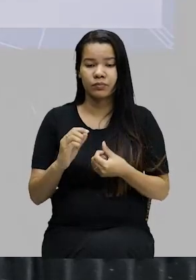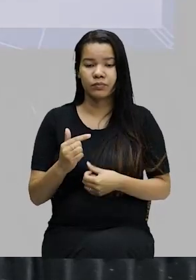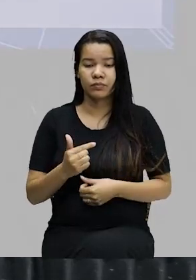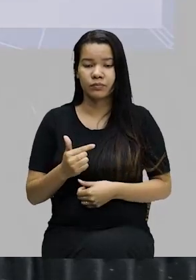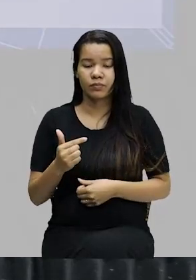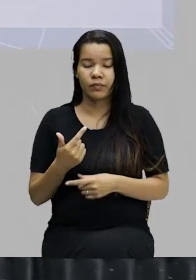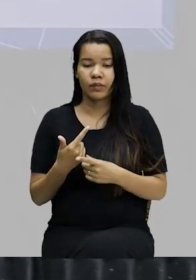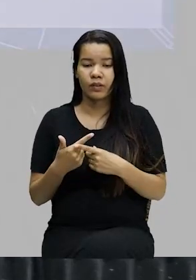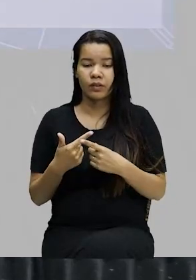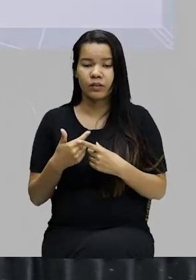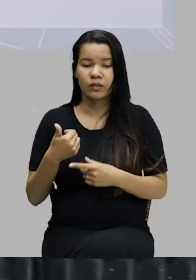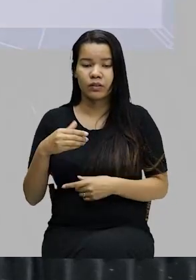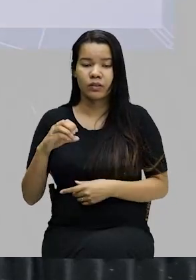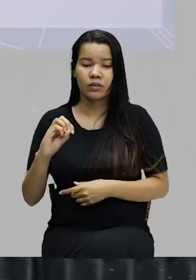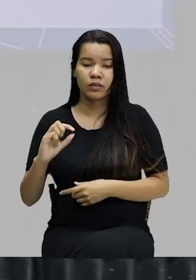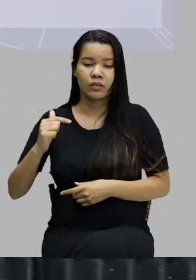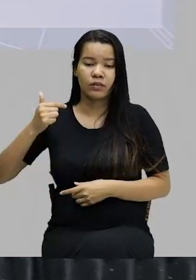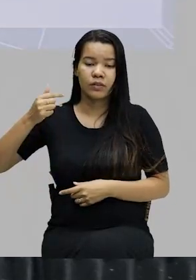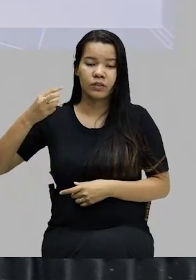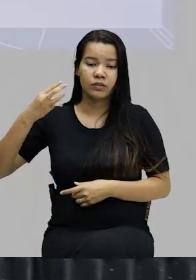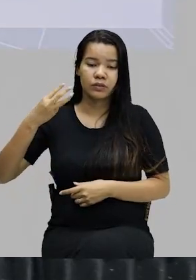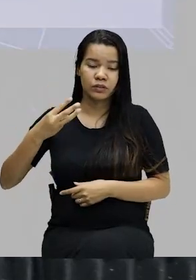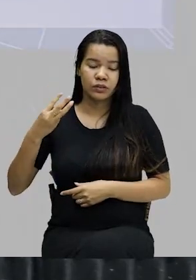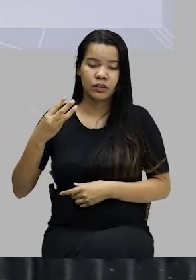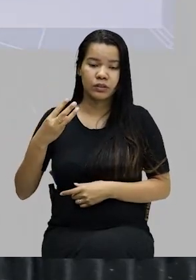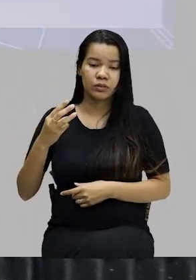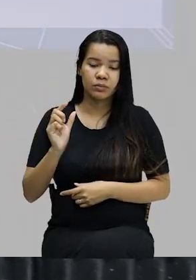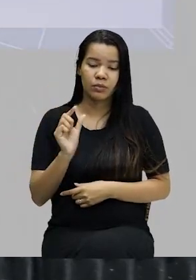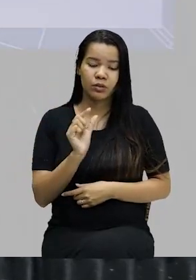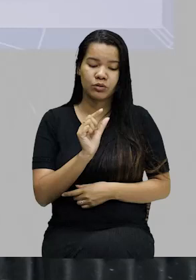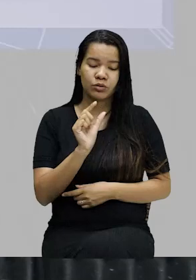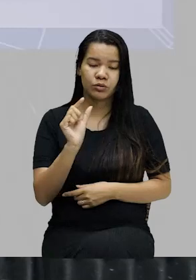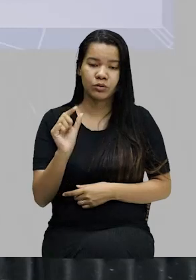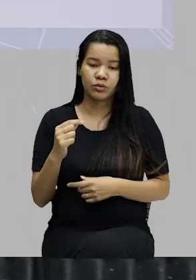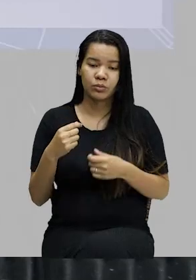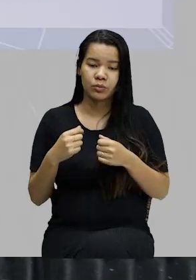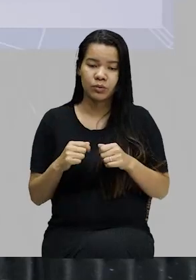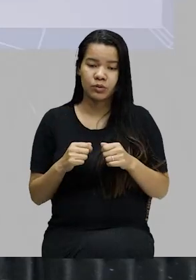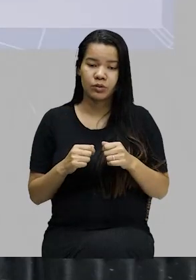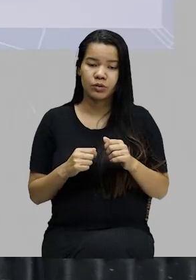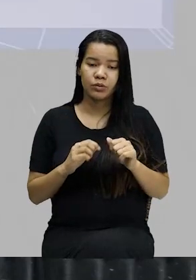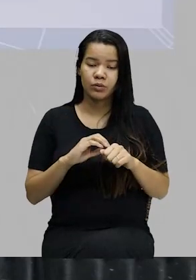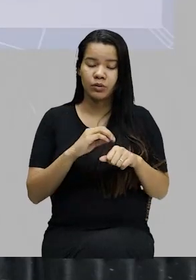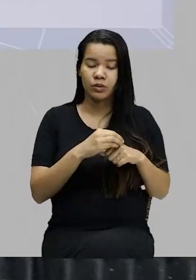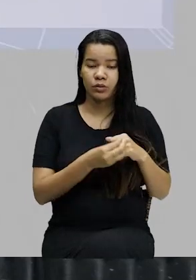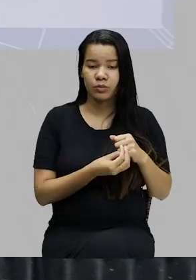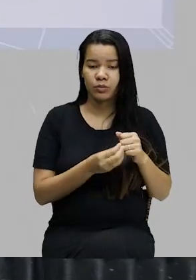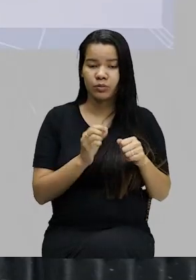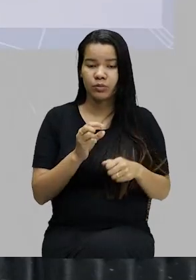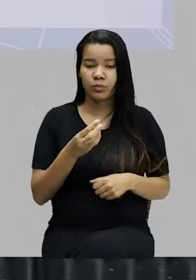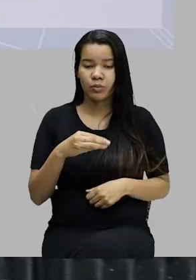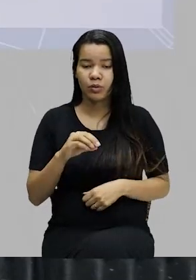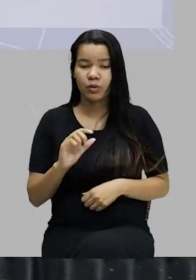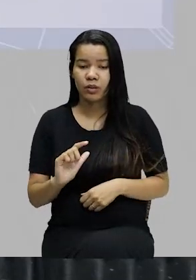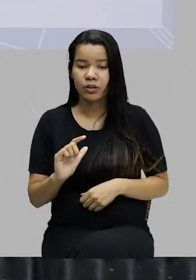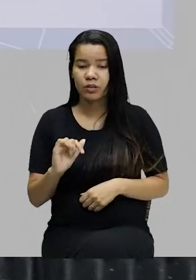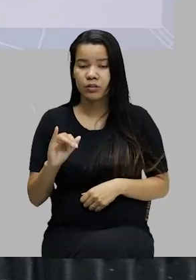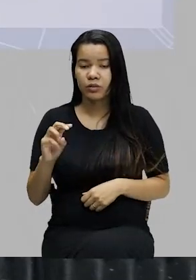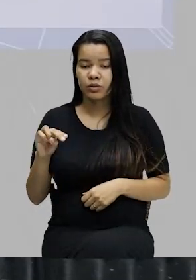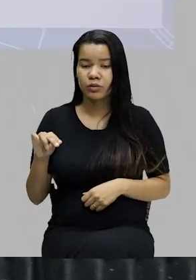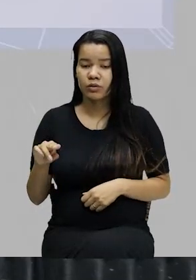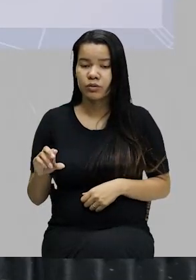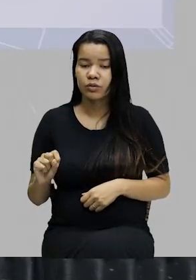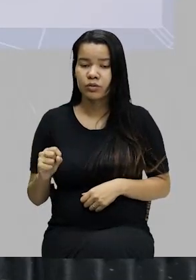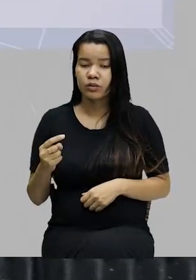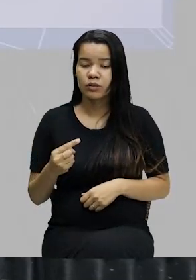6,02 vezes 10 elevado a 23 partículas, que podem ser, turma, átomos, moléculas, íons. Essa